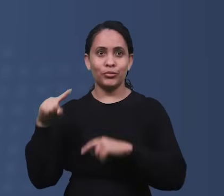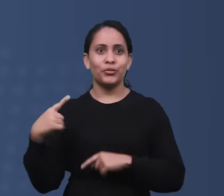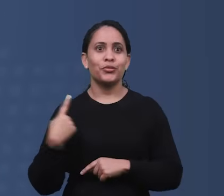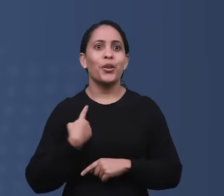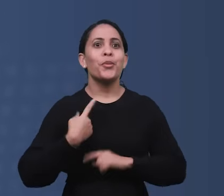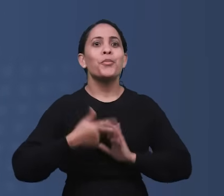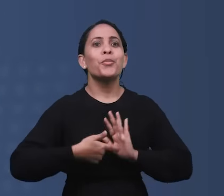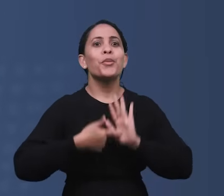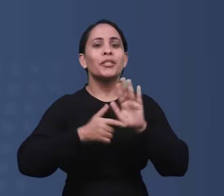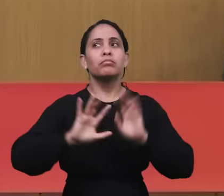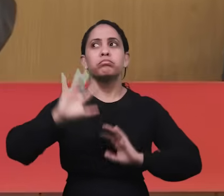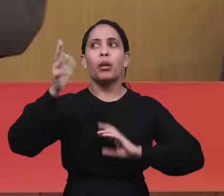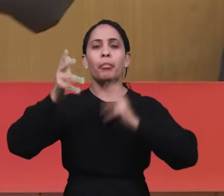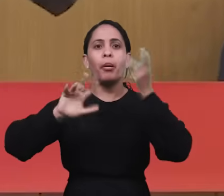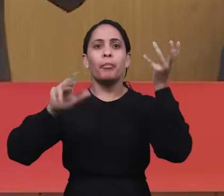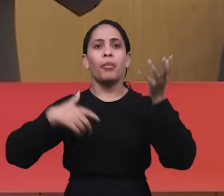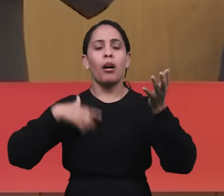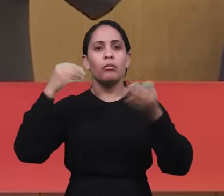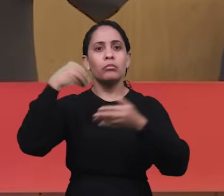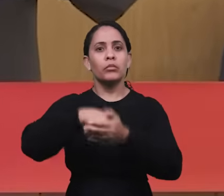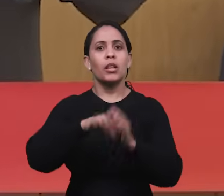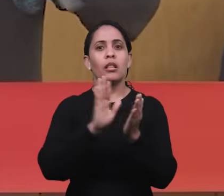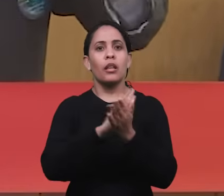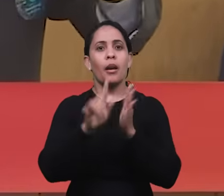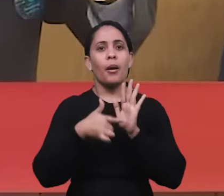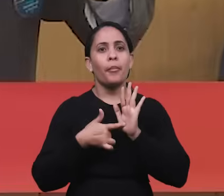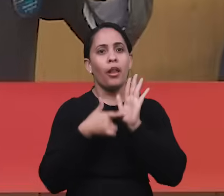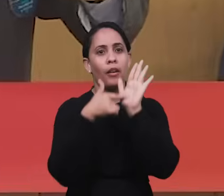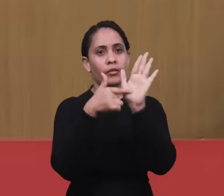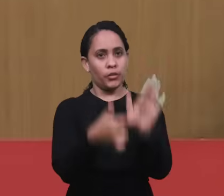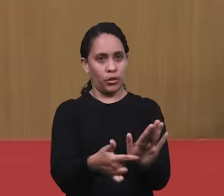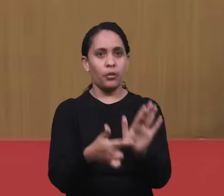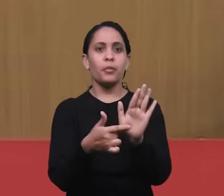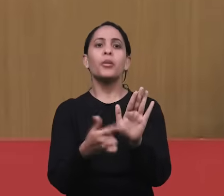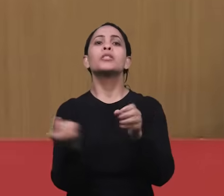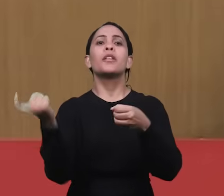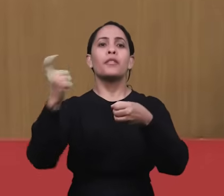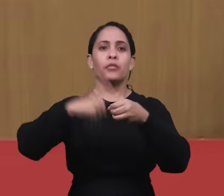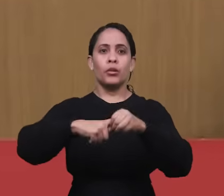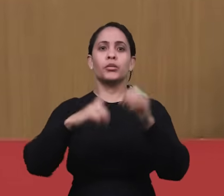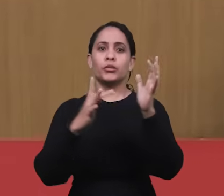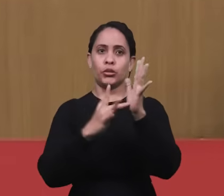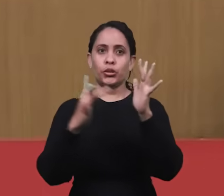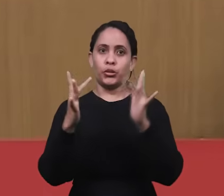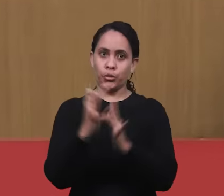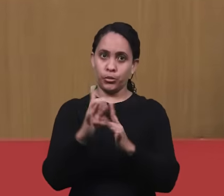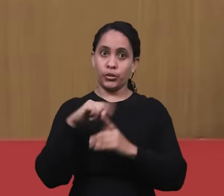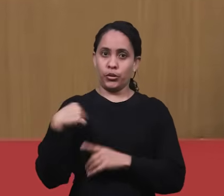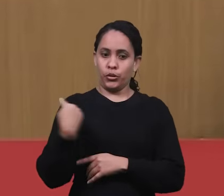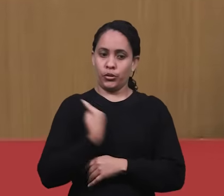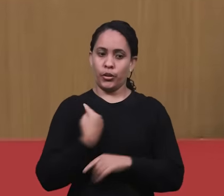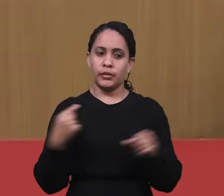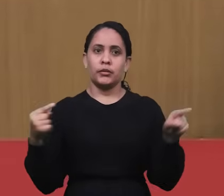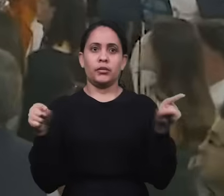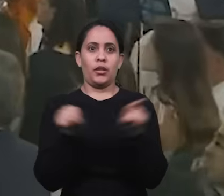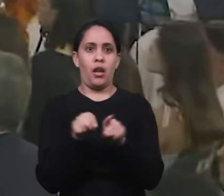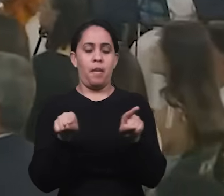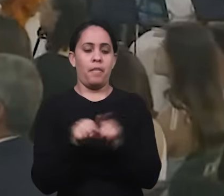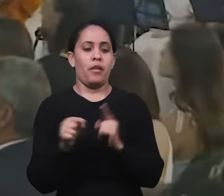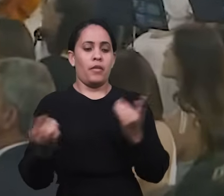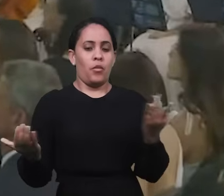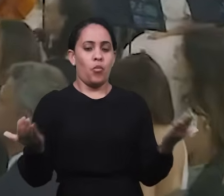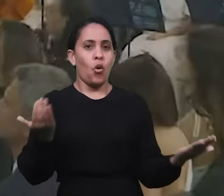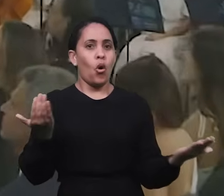sinais que estão na Bíblia referentes à volta do Senhor Jesus e fazendo uma